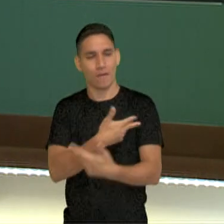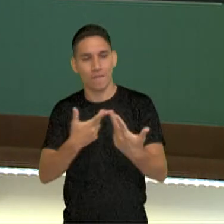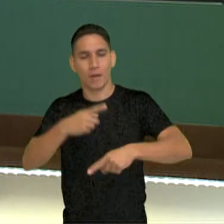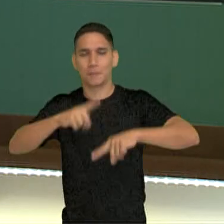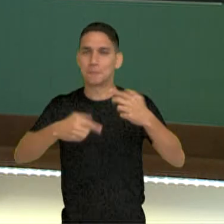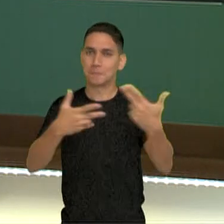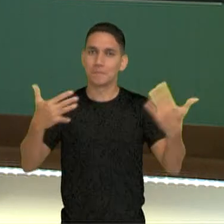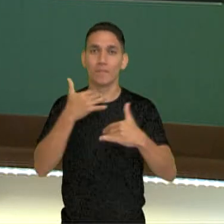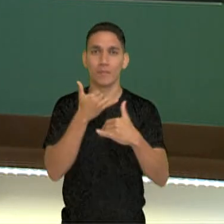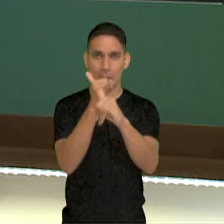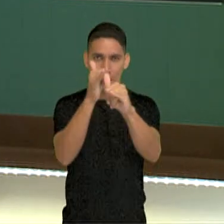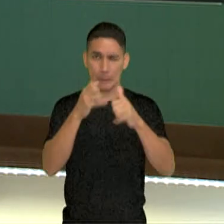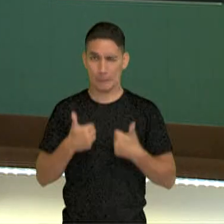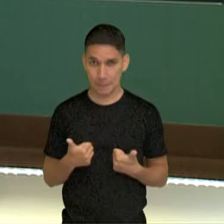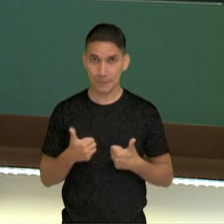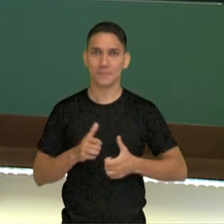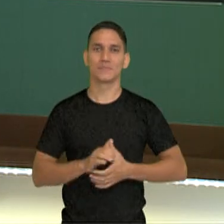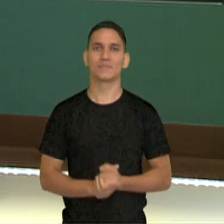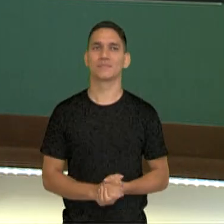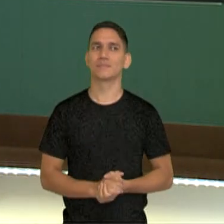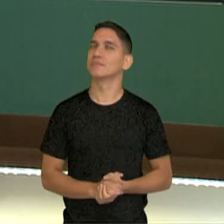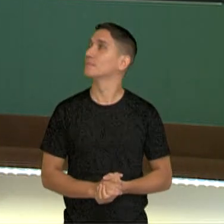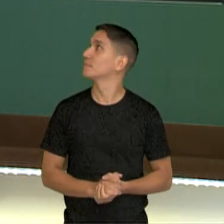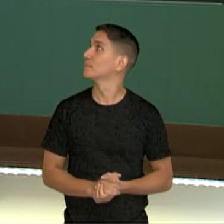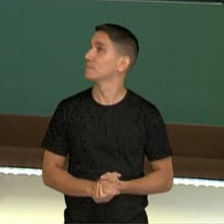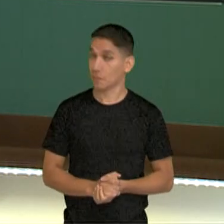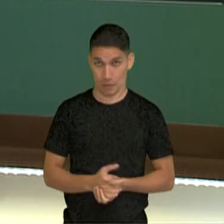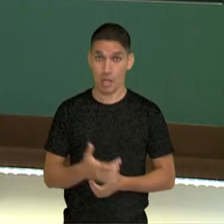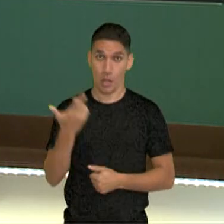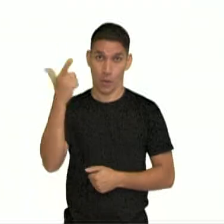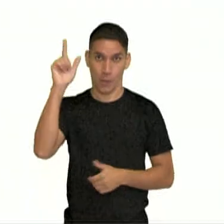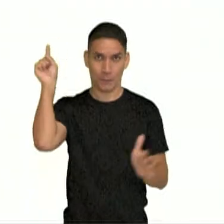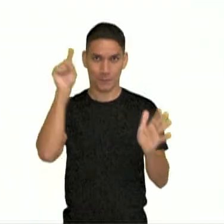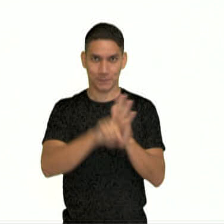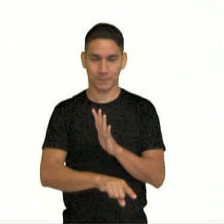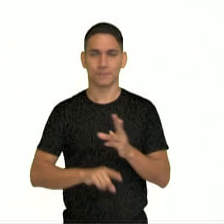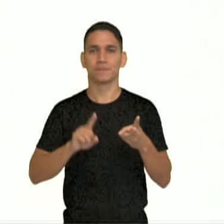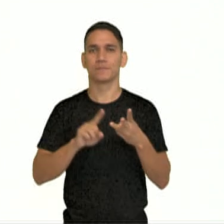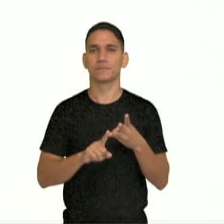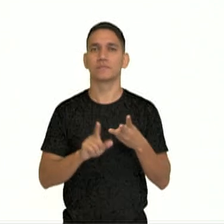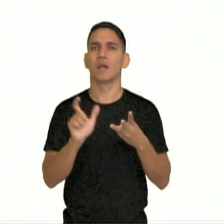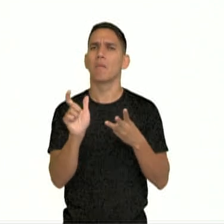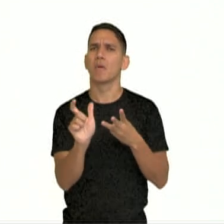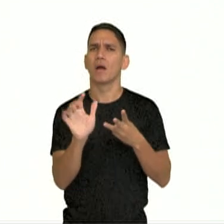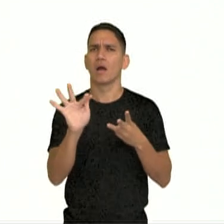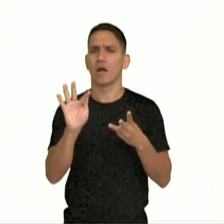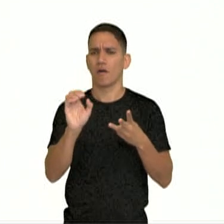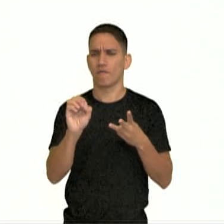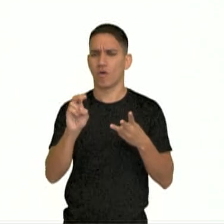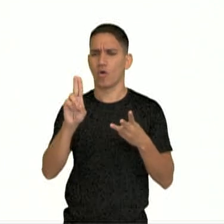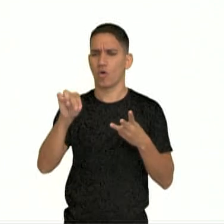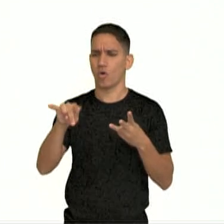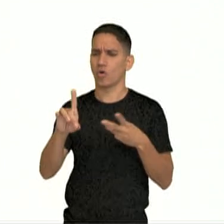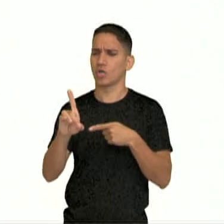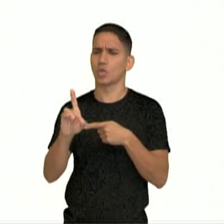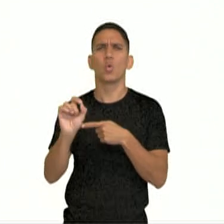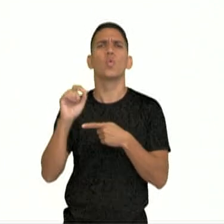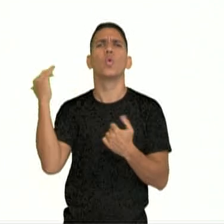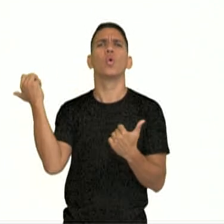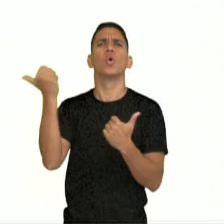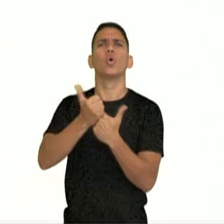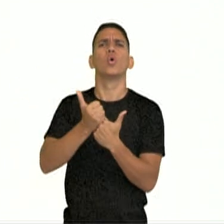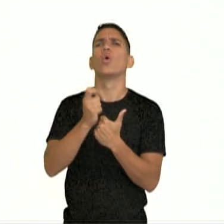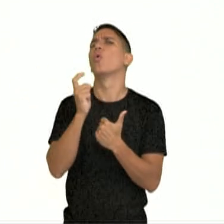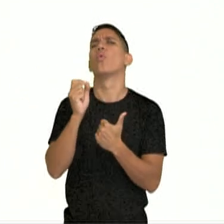aparelhos eletrônicos, certo? Mais uma perguntinha. A palavra fond poderia ser substituída